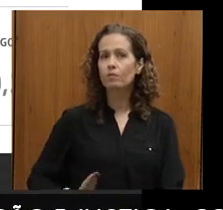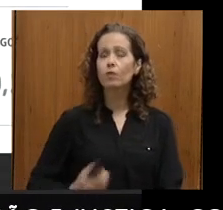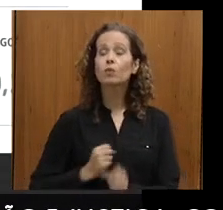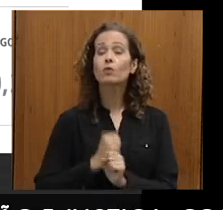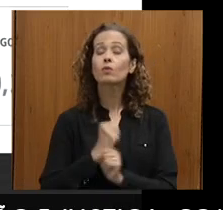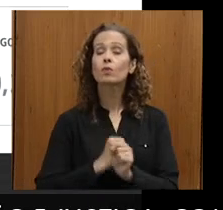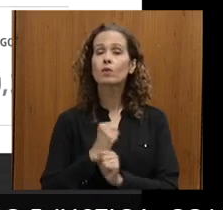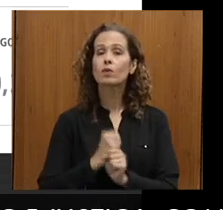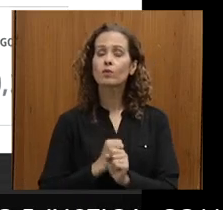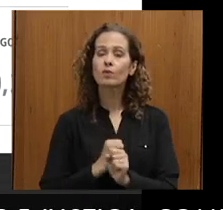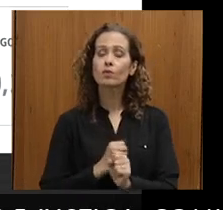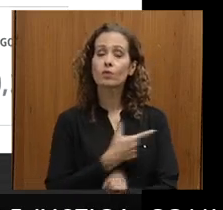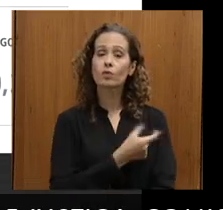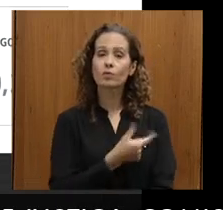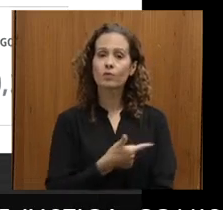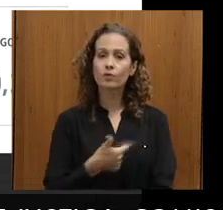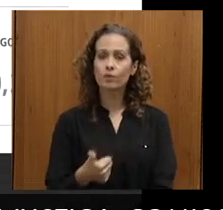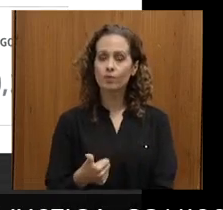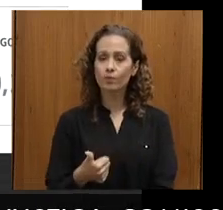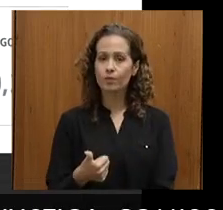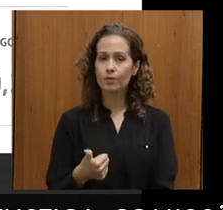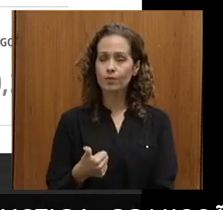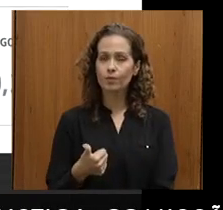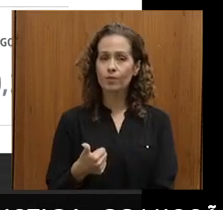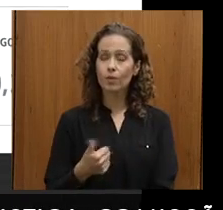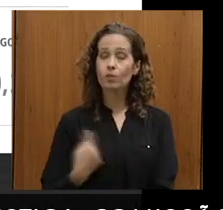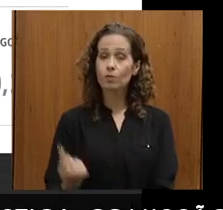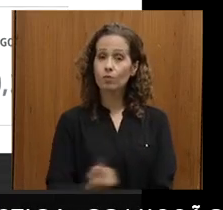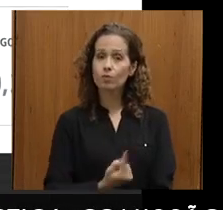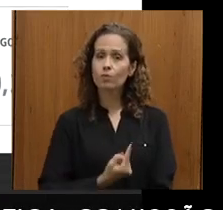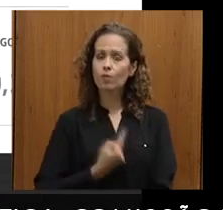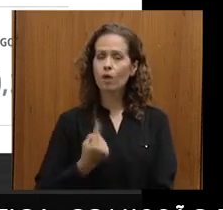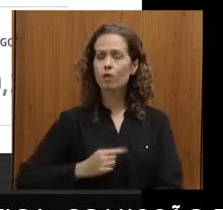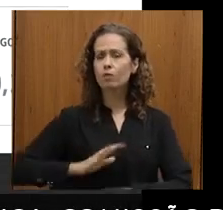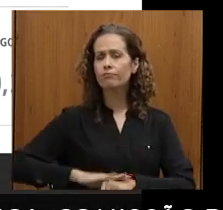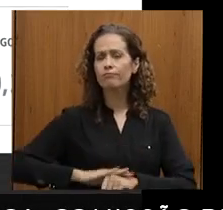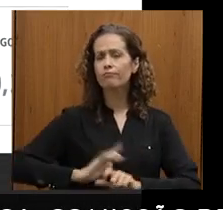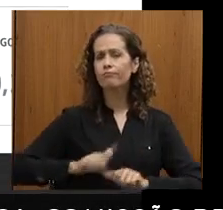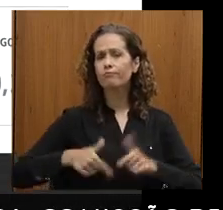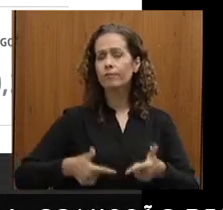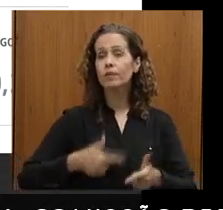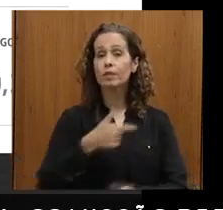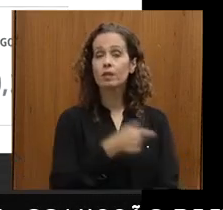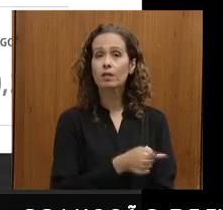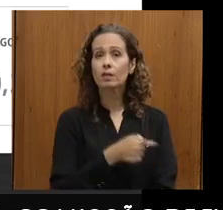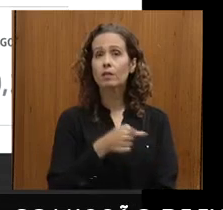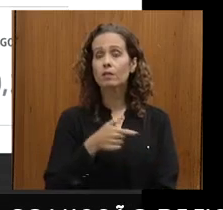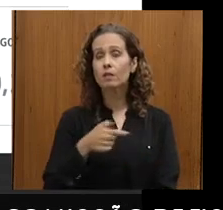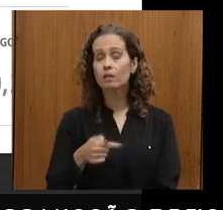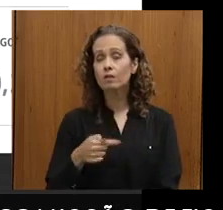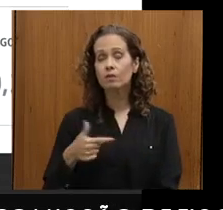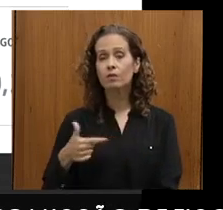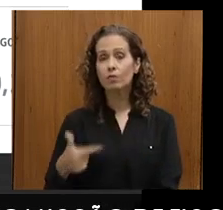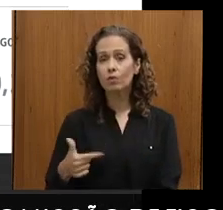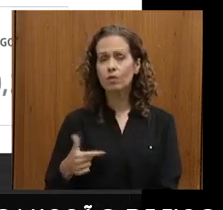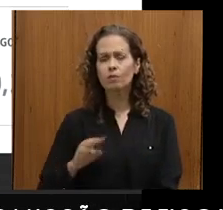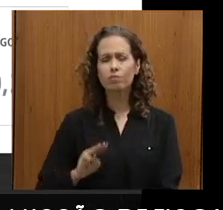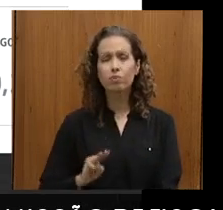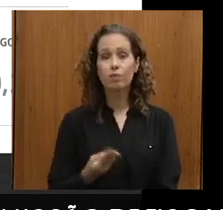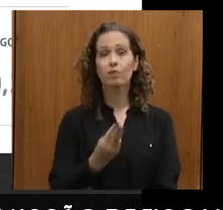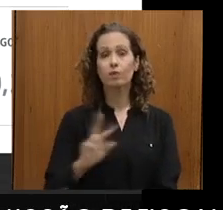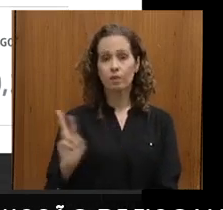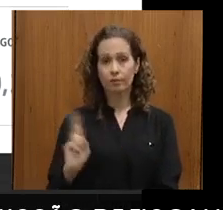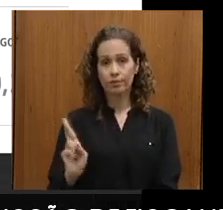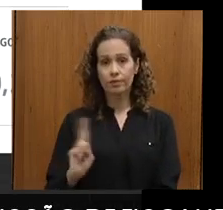2021, nós estamos executando 772 milhões de